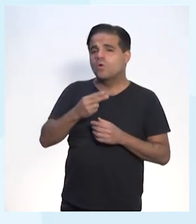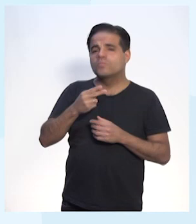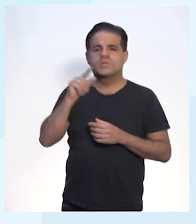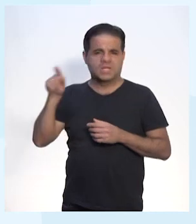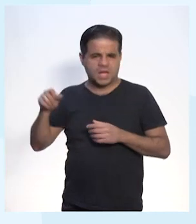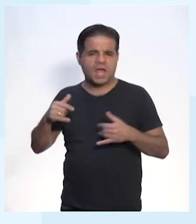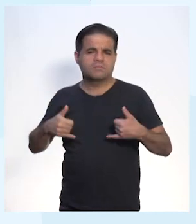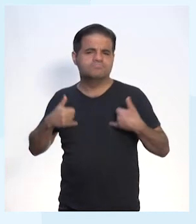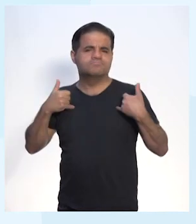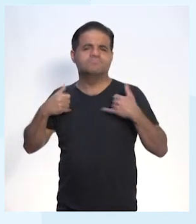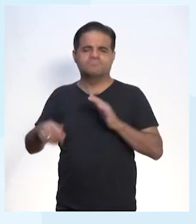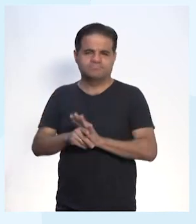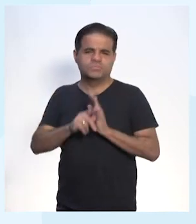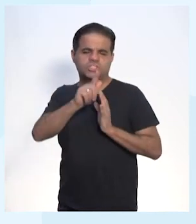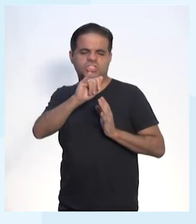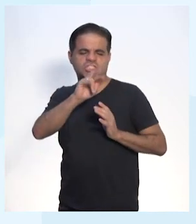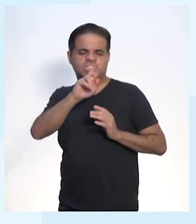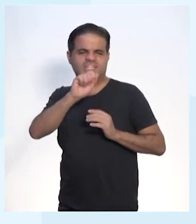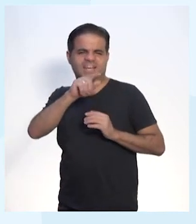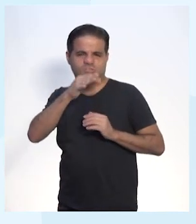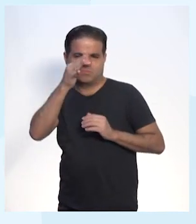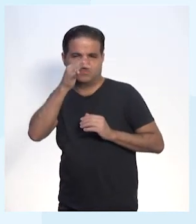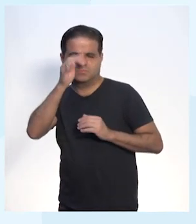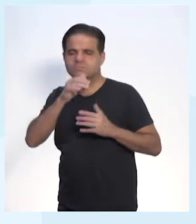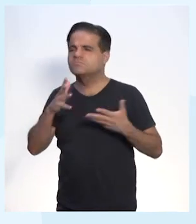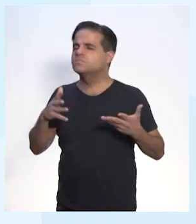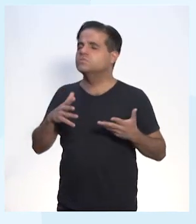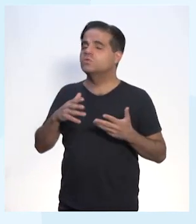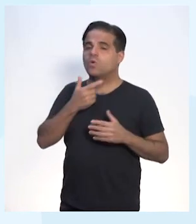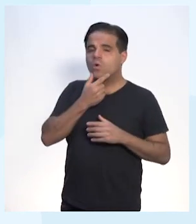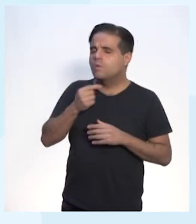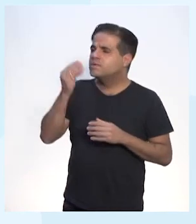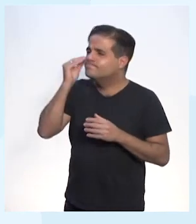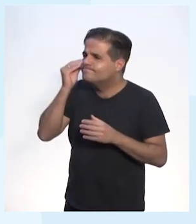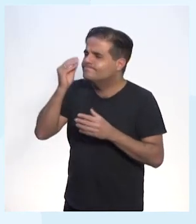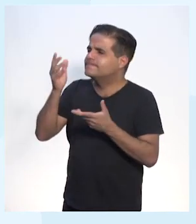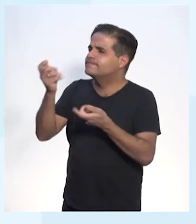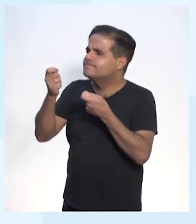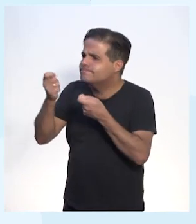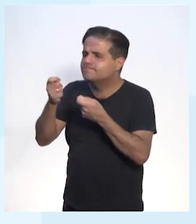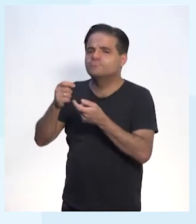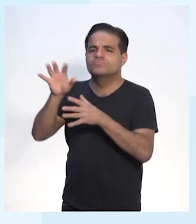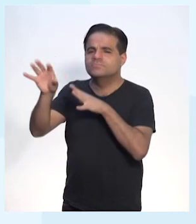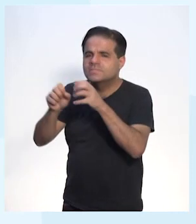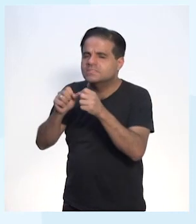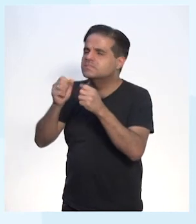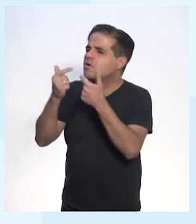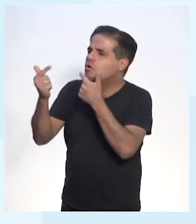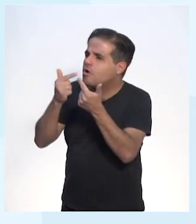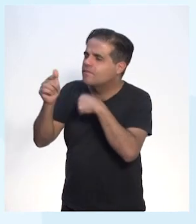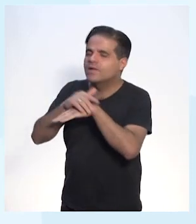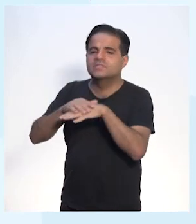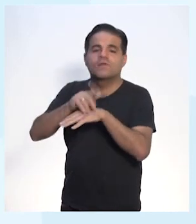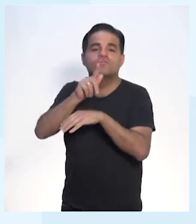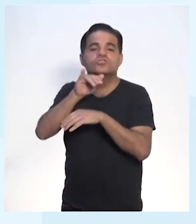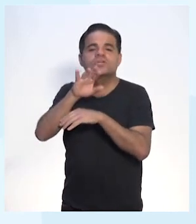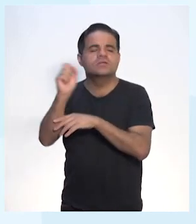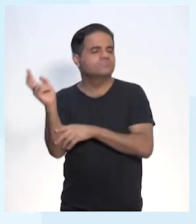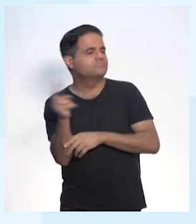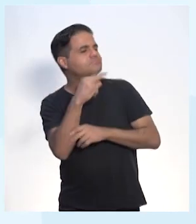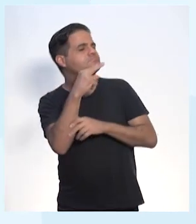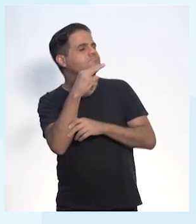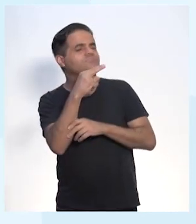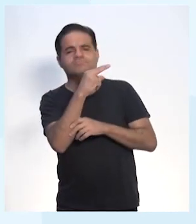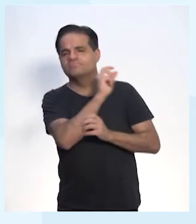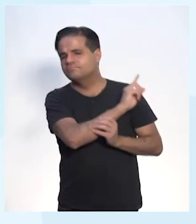uma cravina ou escutando o que lhe confiava o gerânio. O girassol não ia muito com sua cara, ou porque não fosse